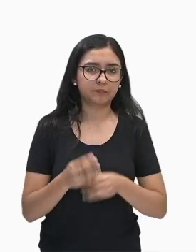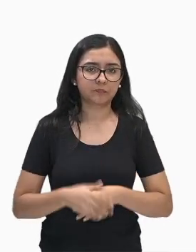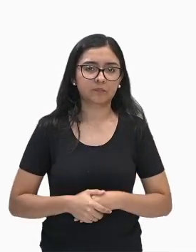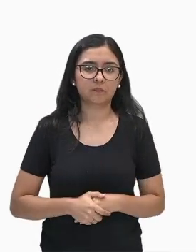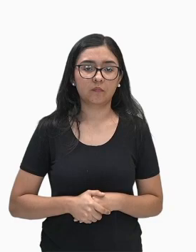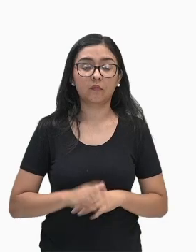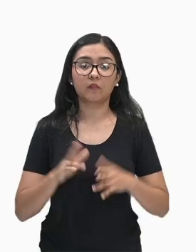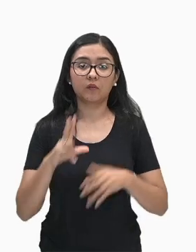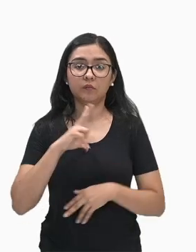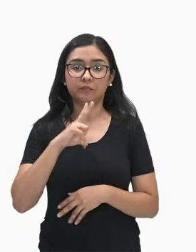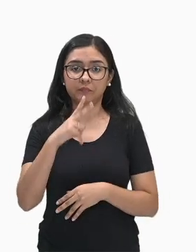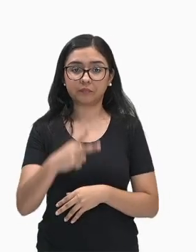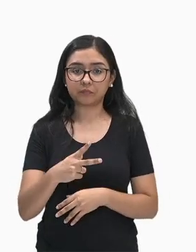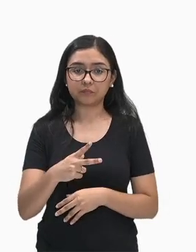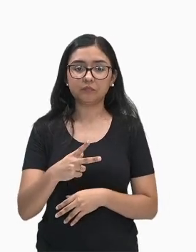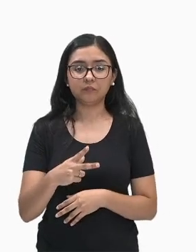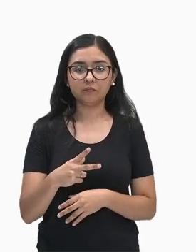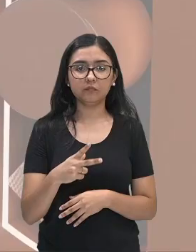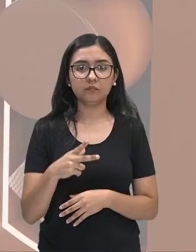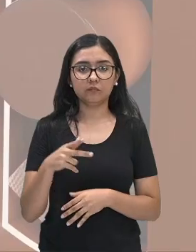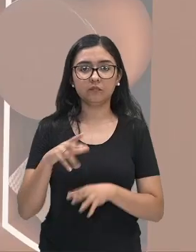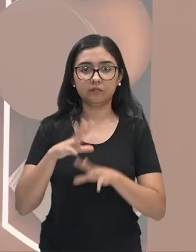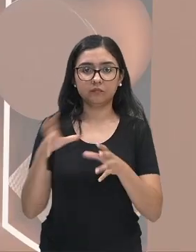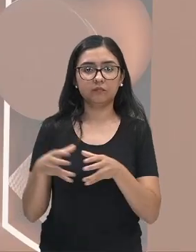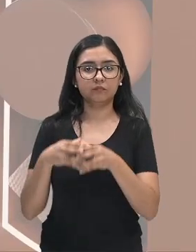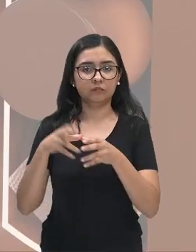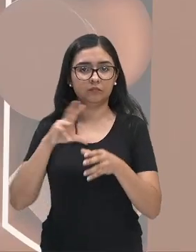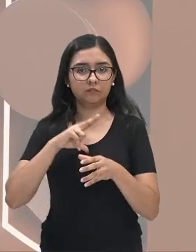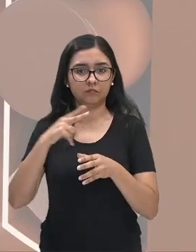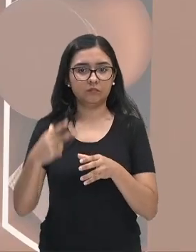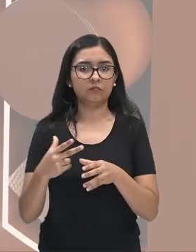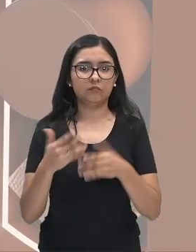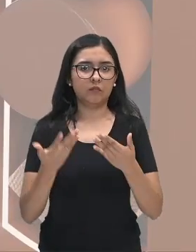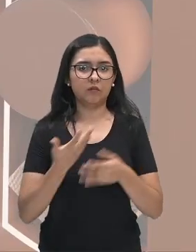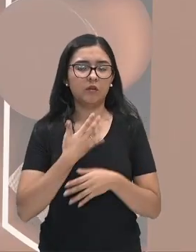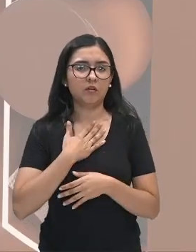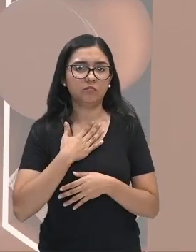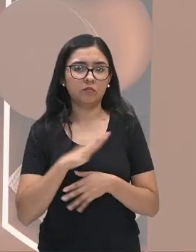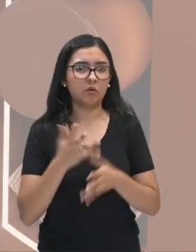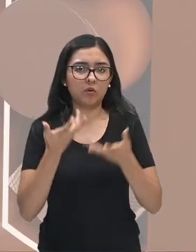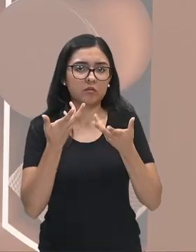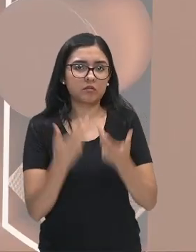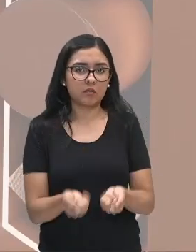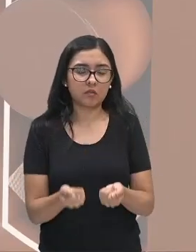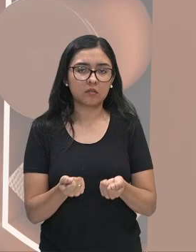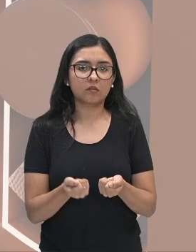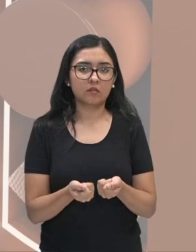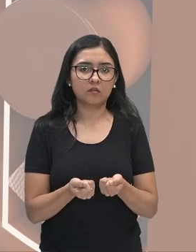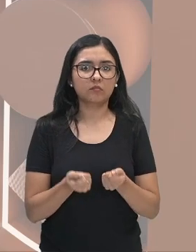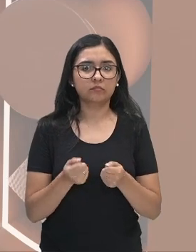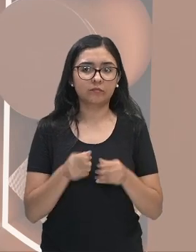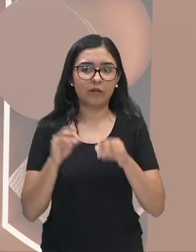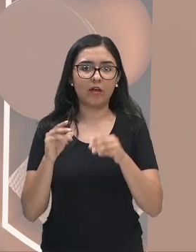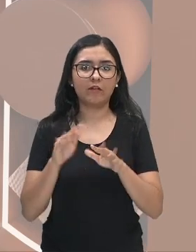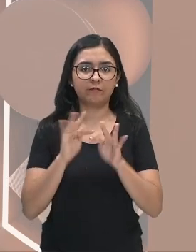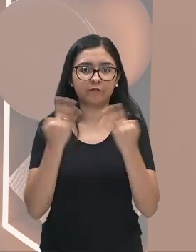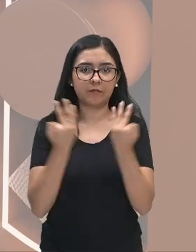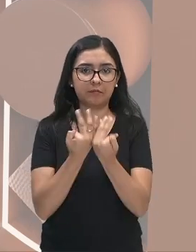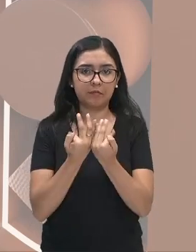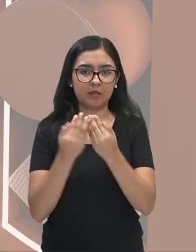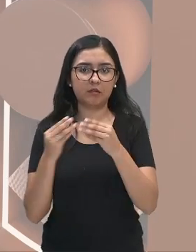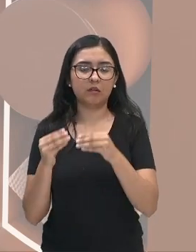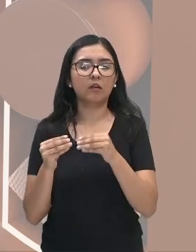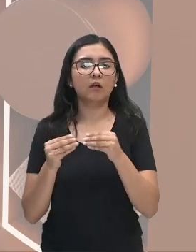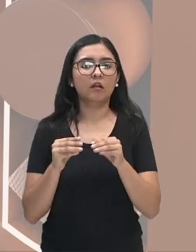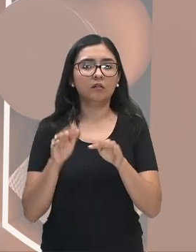Os portugueses, eles não ficaram satisfeitos, né, primeiro com a vinda da família real para cá,